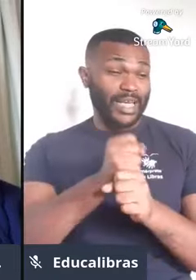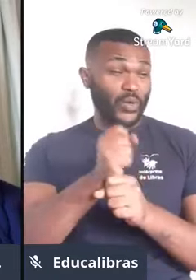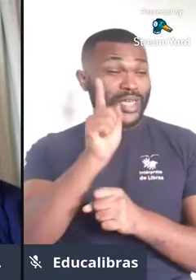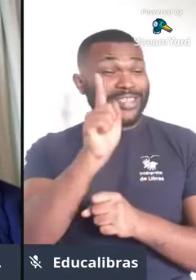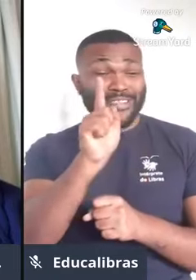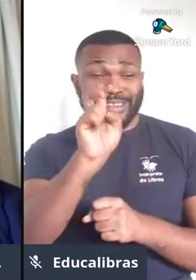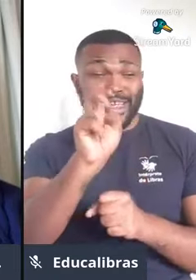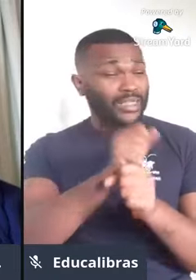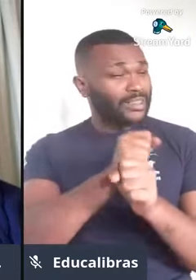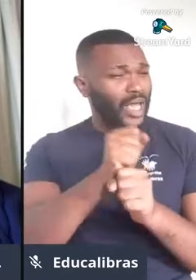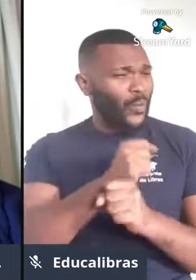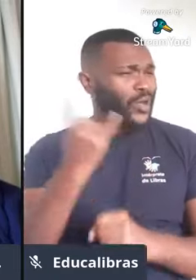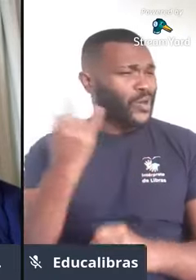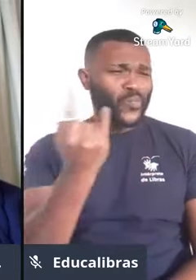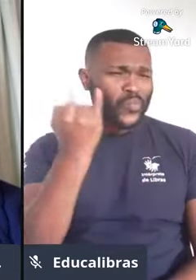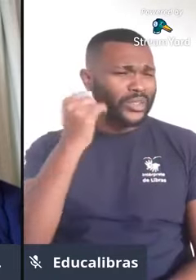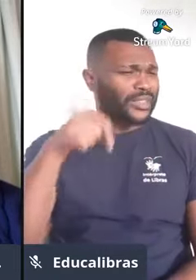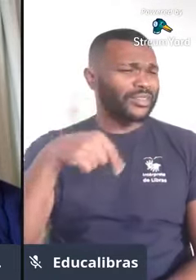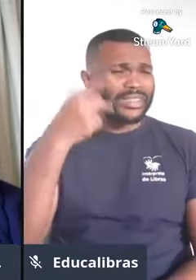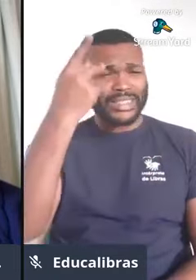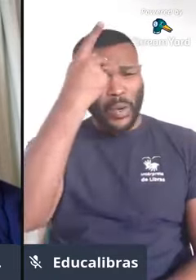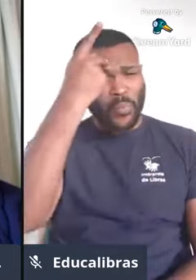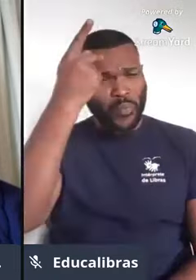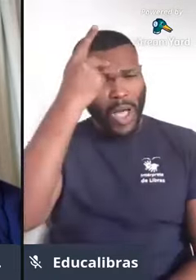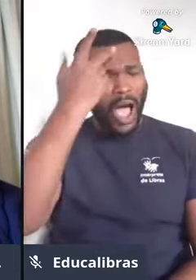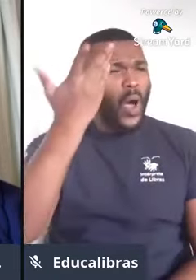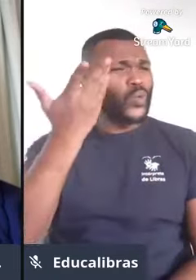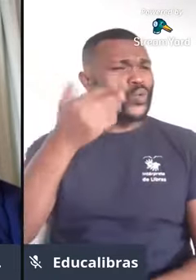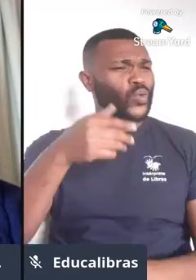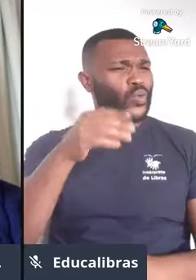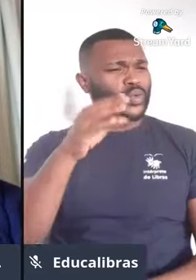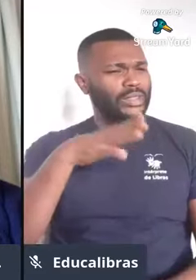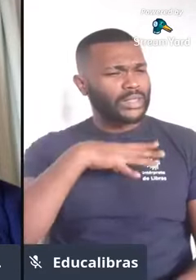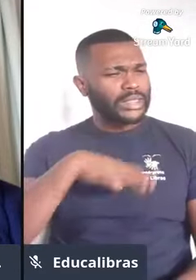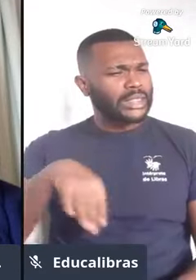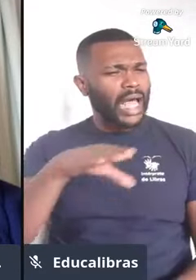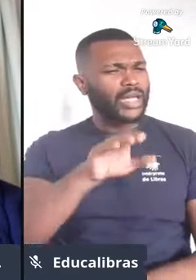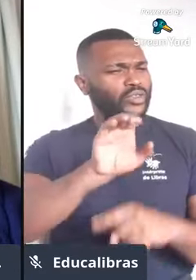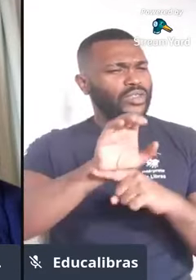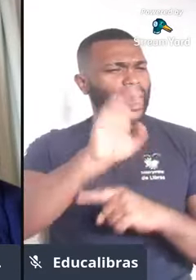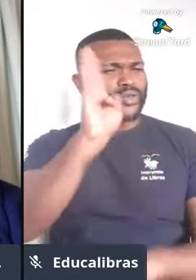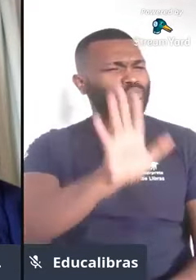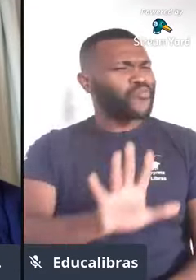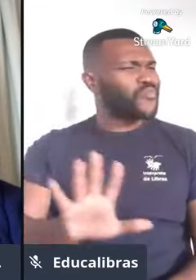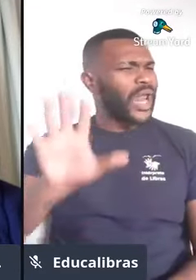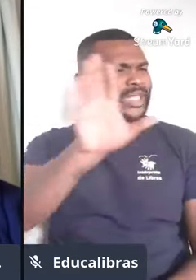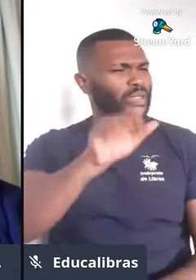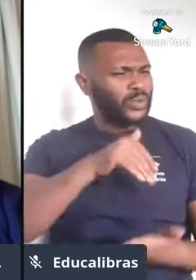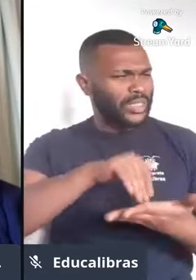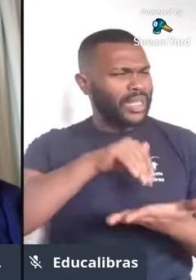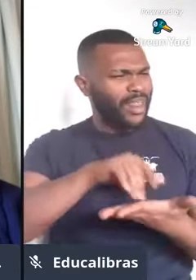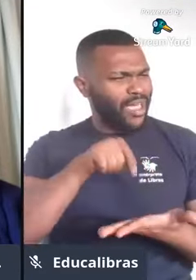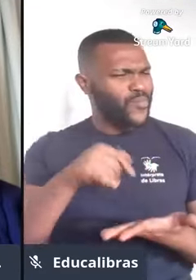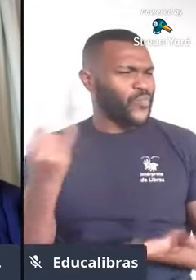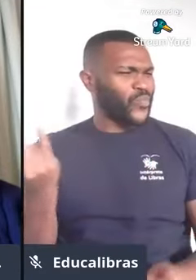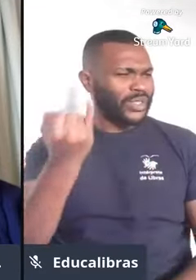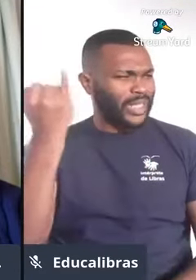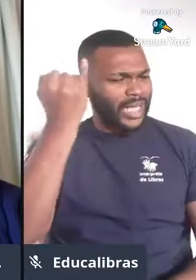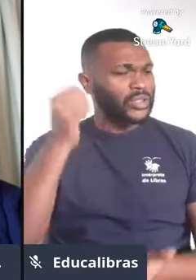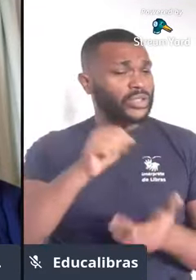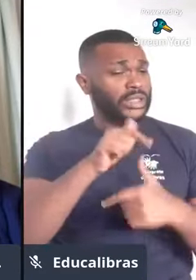vida de São Paulo, para a vida do nosso estado, para a vida do nosso país. Eu acho que a existência e as atividades desenvolvidas pela